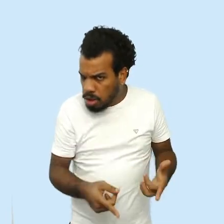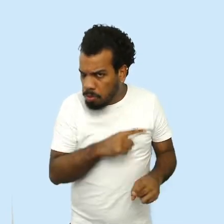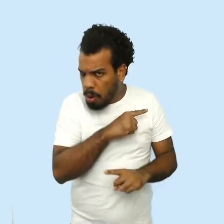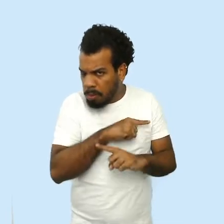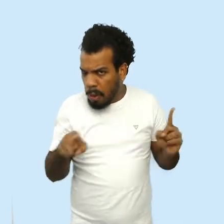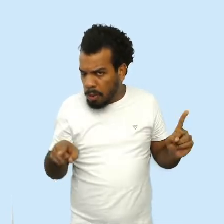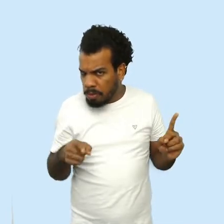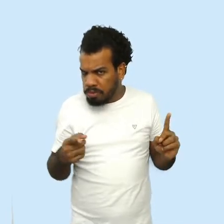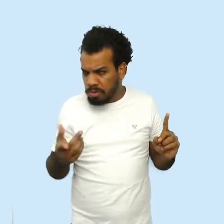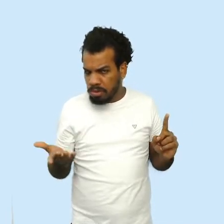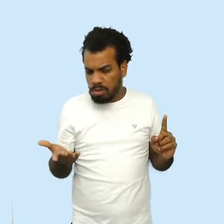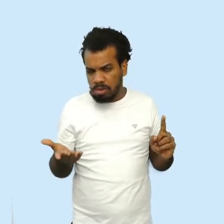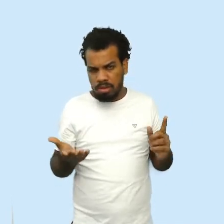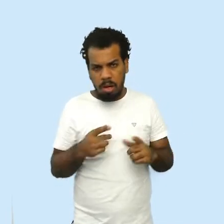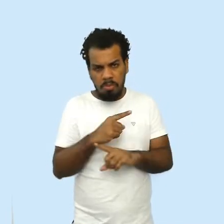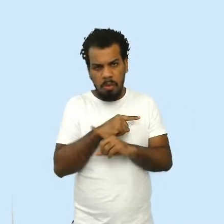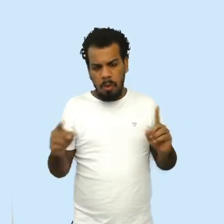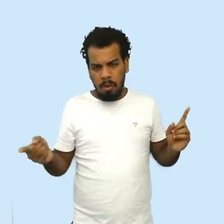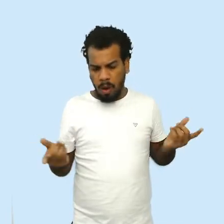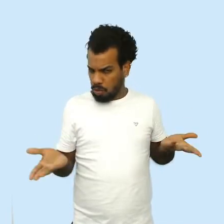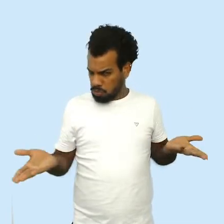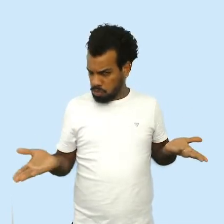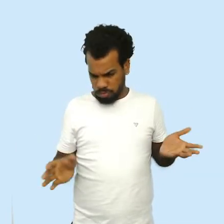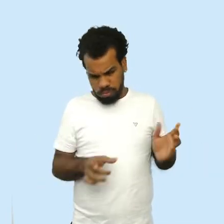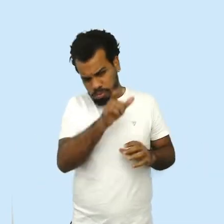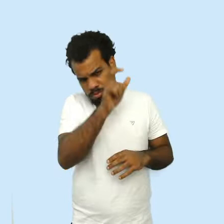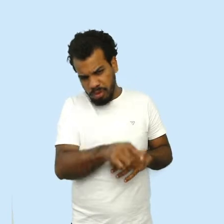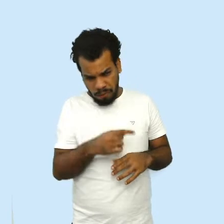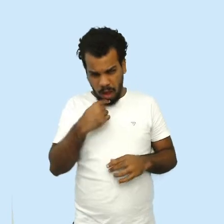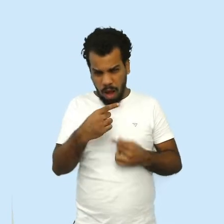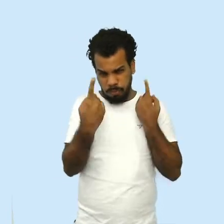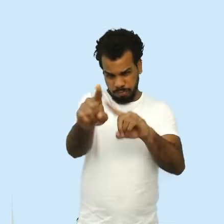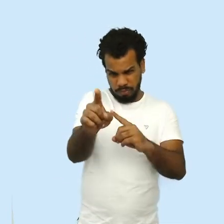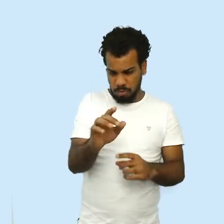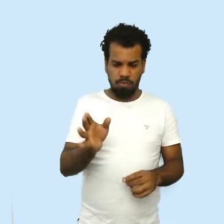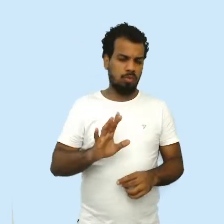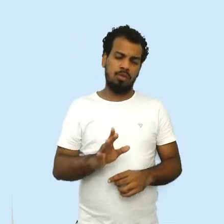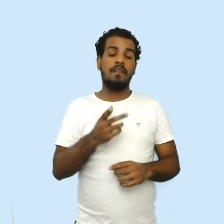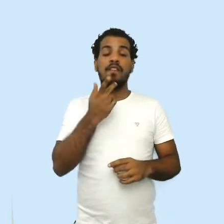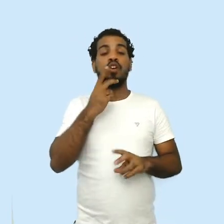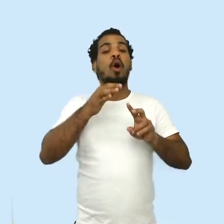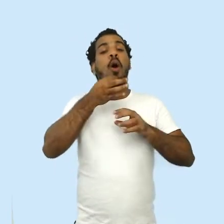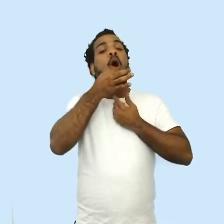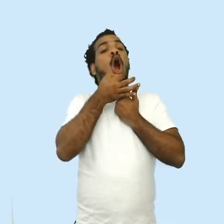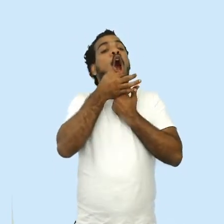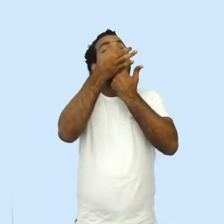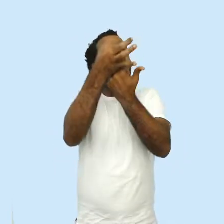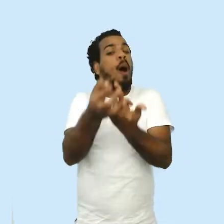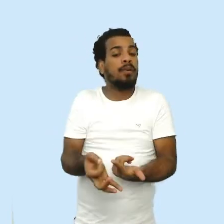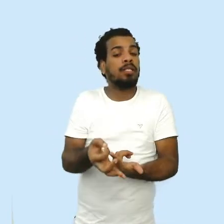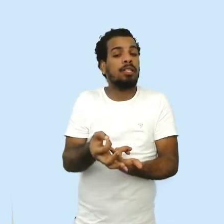ela não feriu ninguém, ela não atingiu ninguém. Ou seja, saber